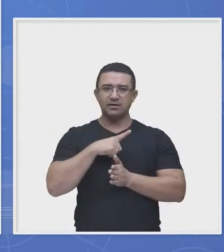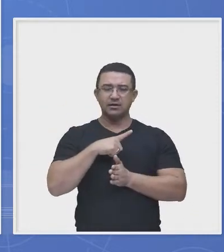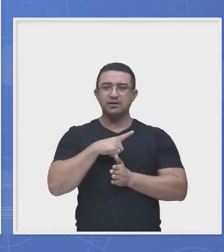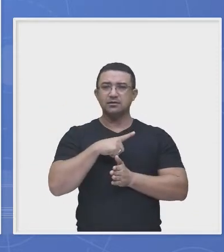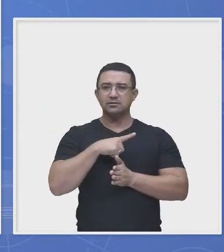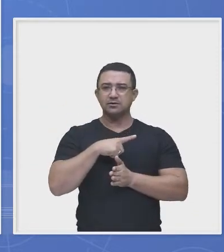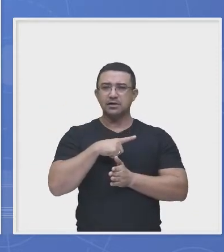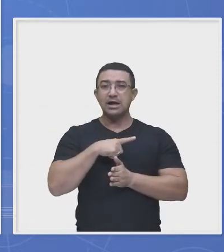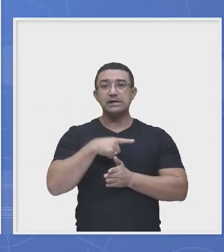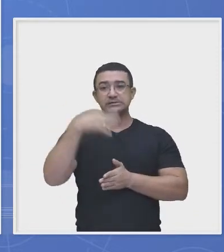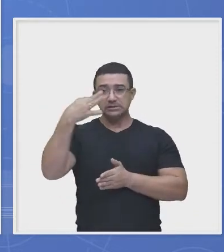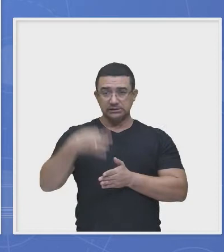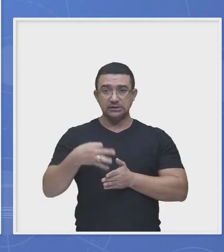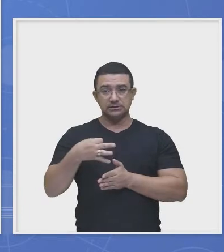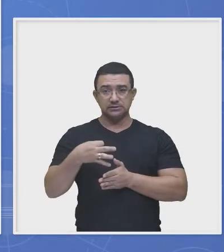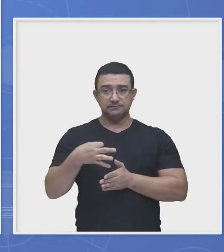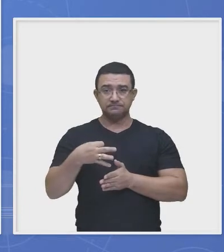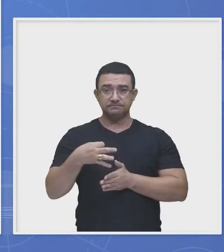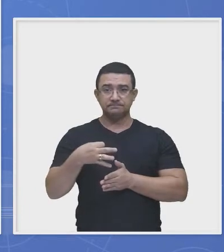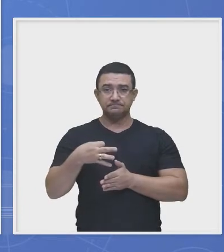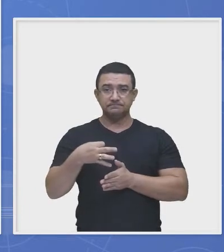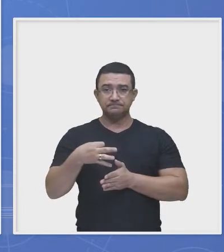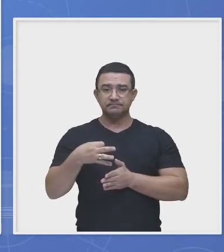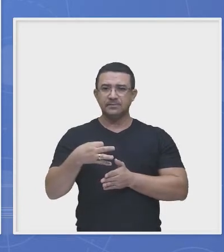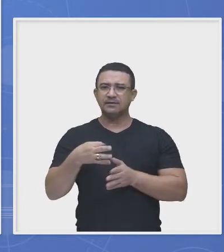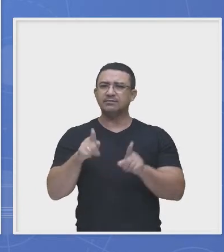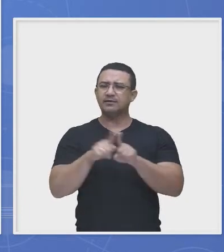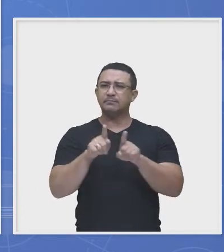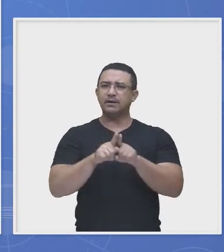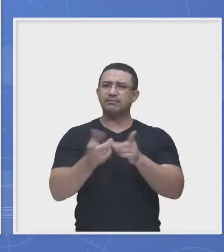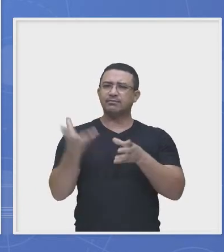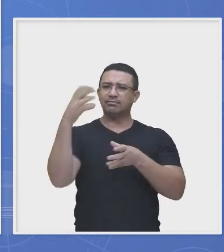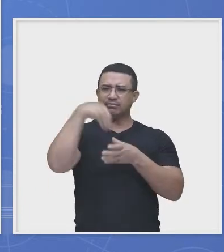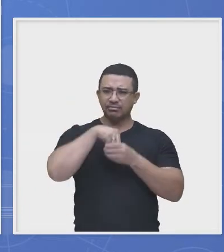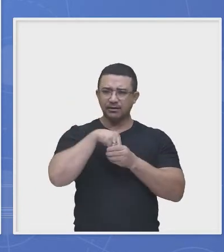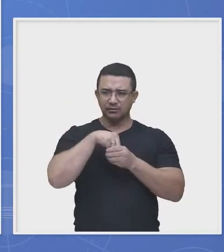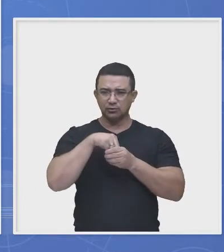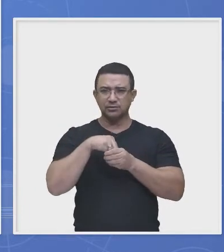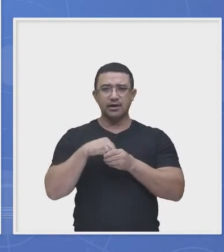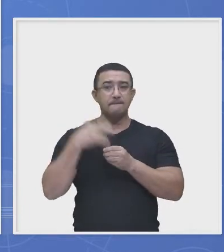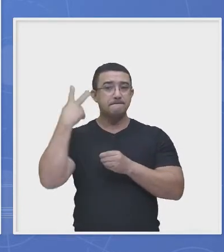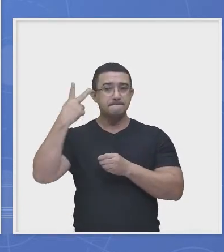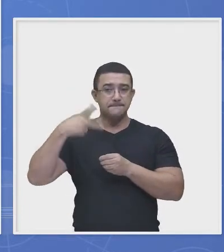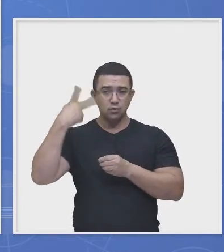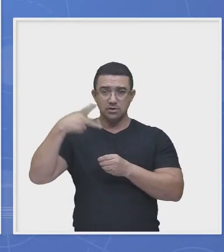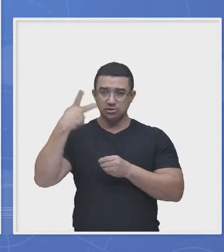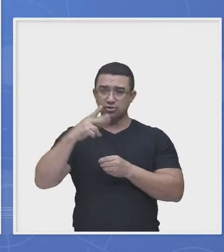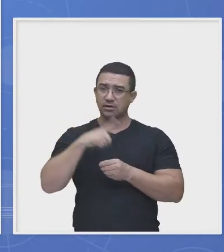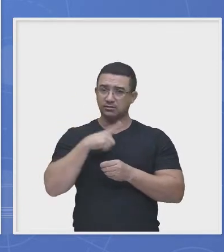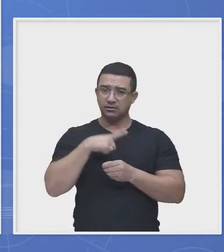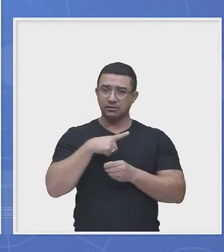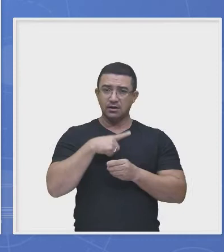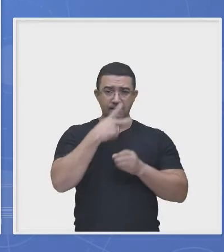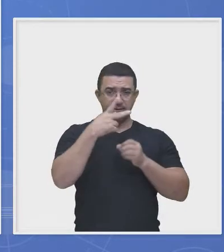consolidação. Além disso, nós vamos ter também na política, nós vamos ter a política do café